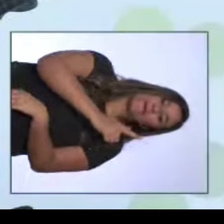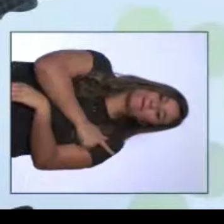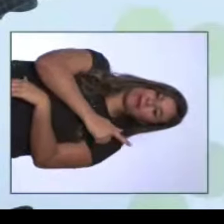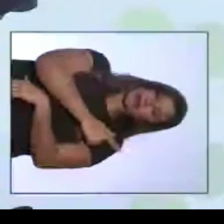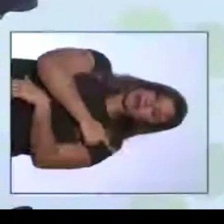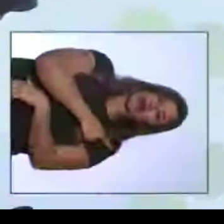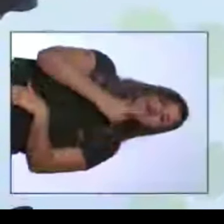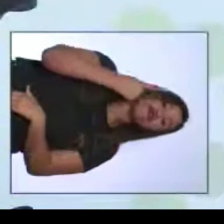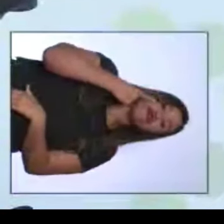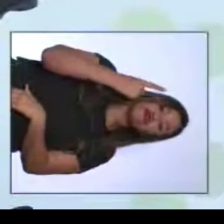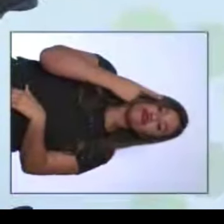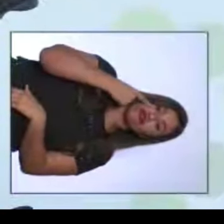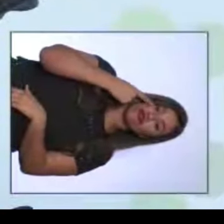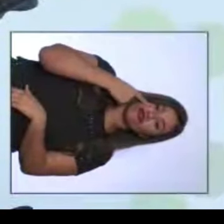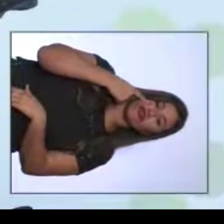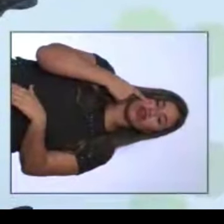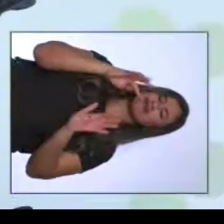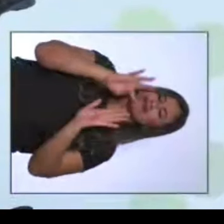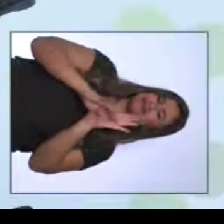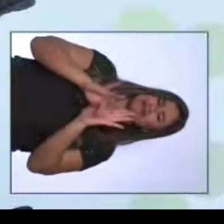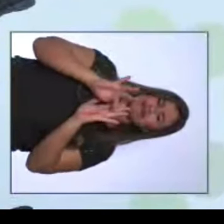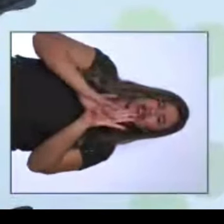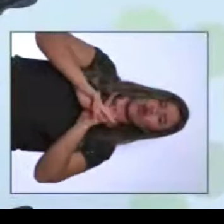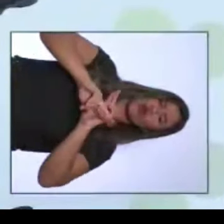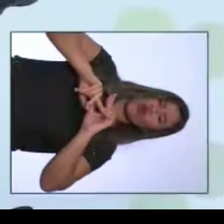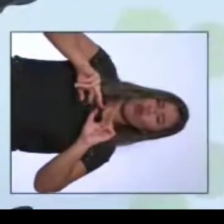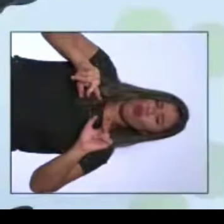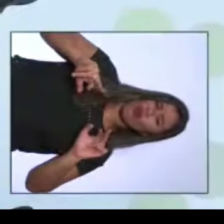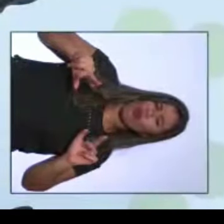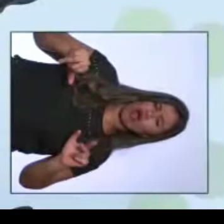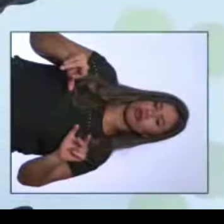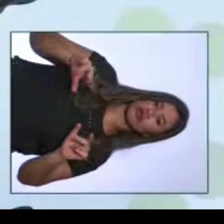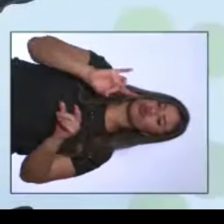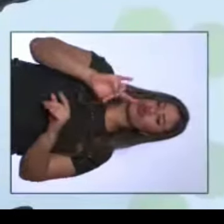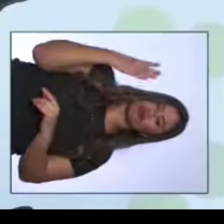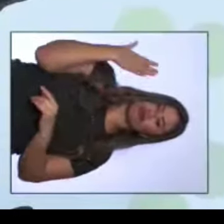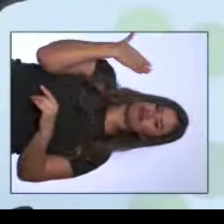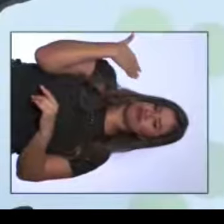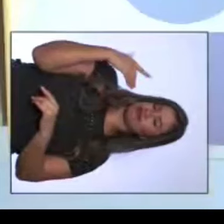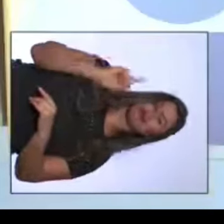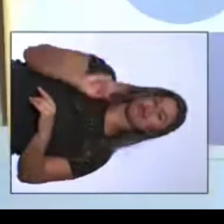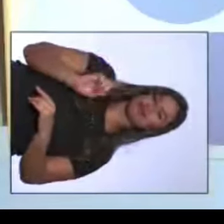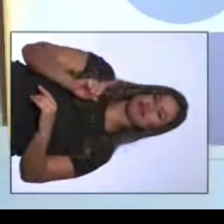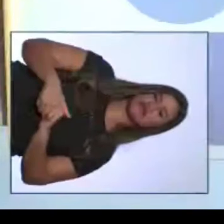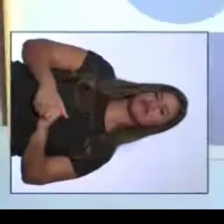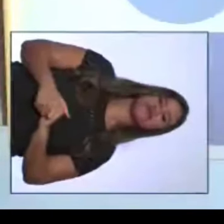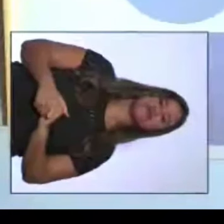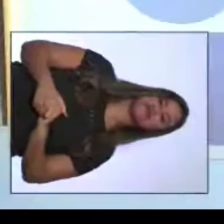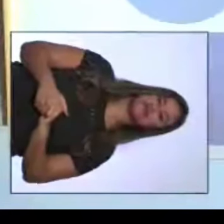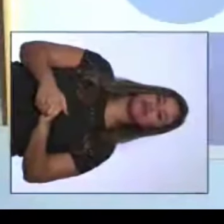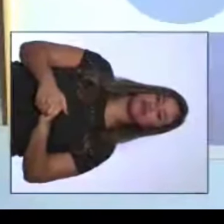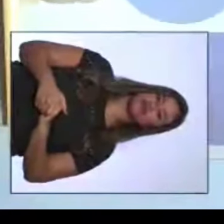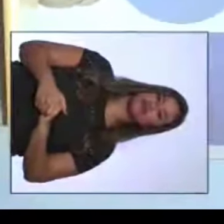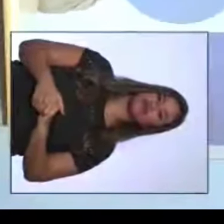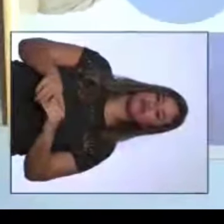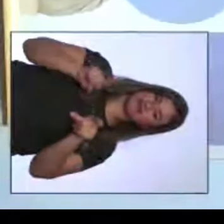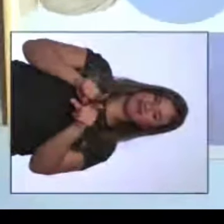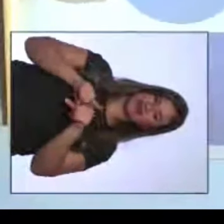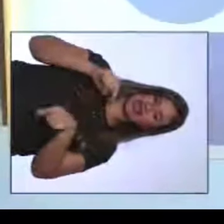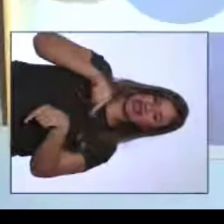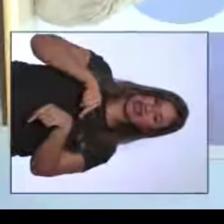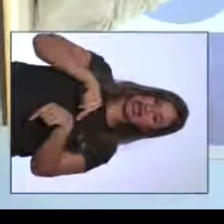com diversos gêneros textuais, não apenas os clássicos, tá? Professor, dá tempo de mais duas